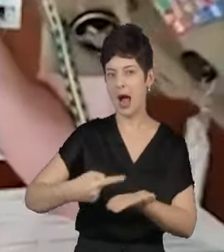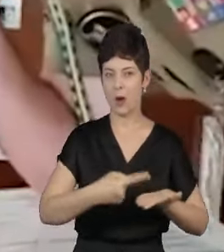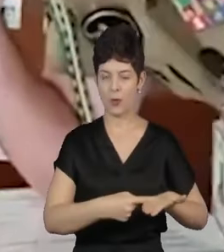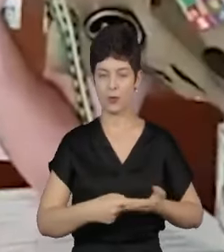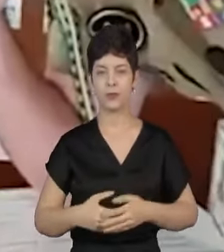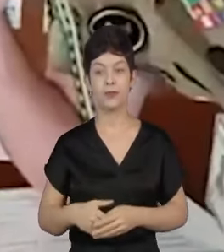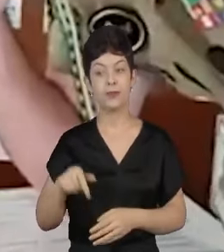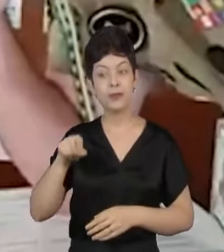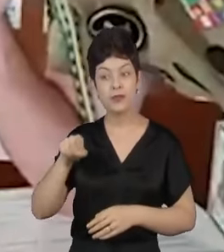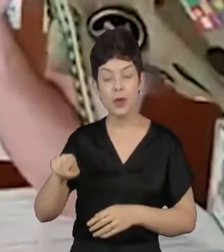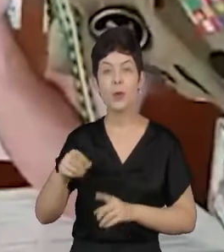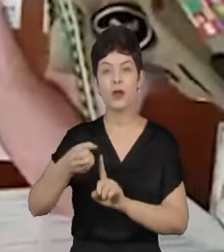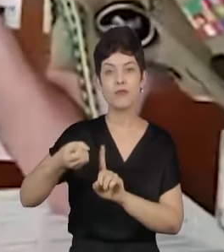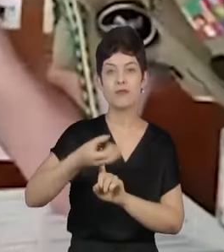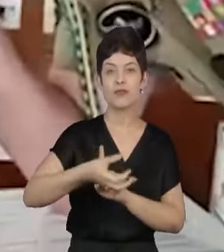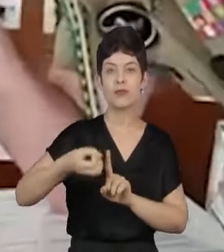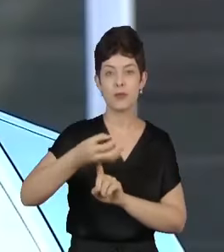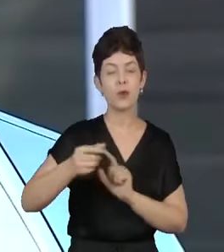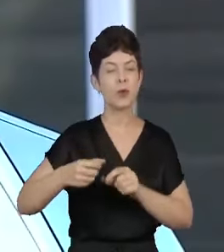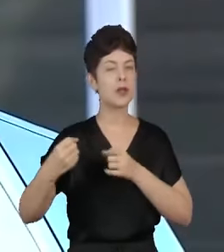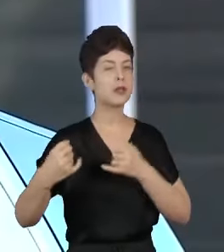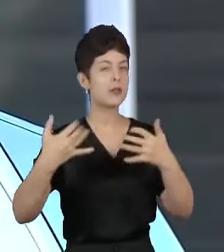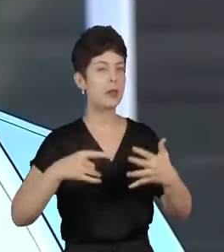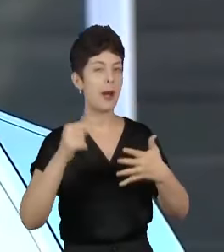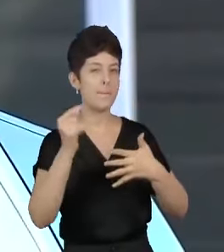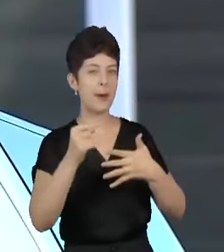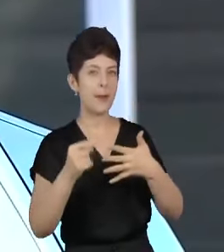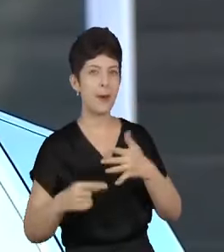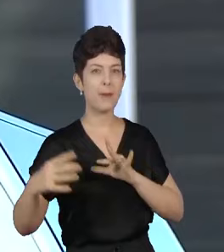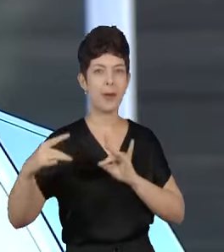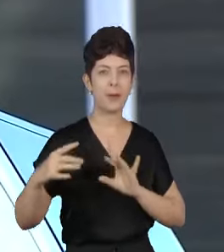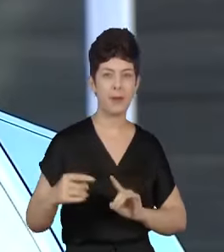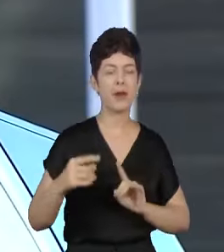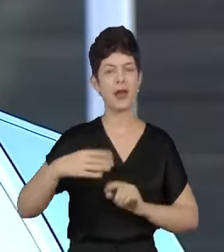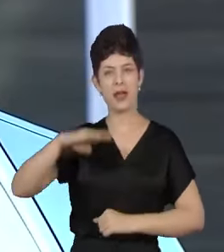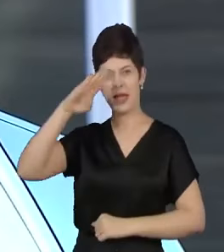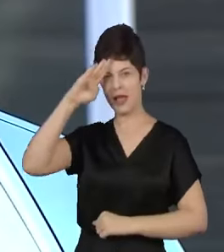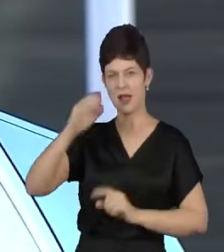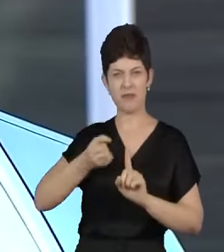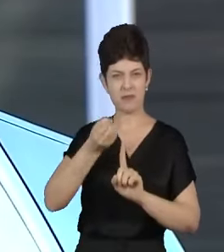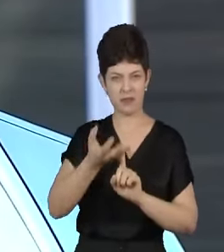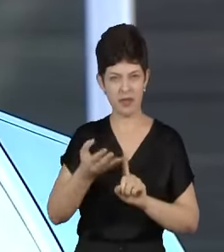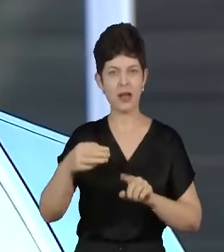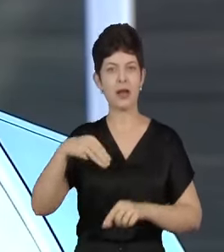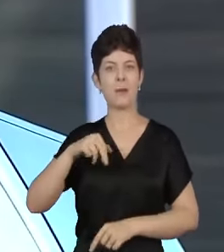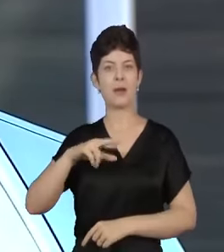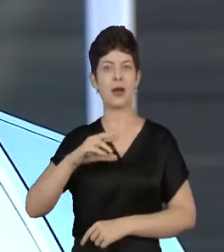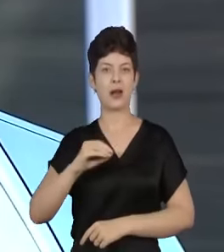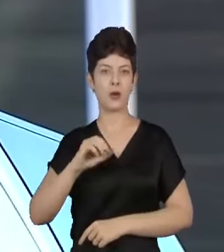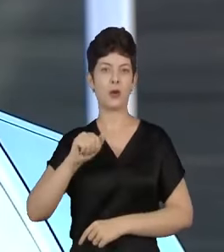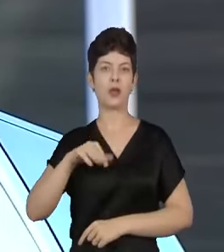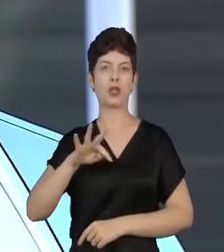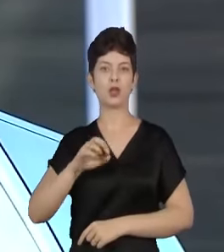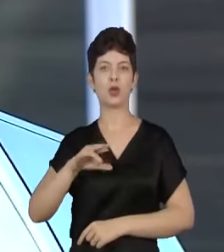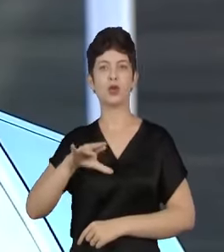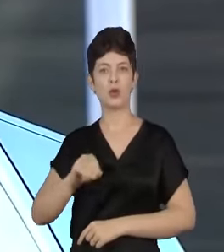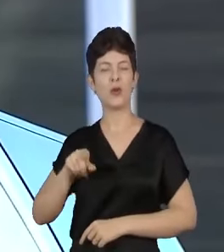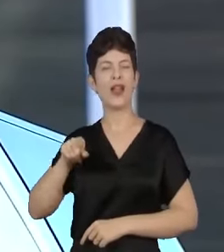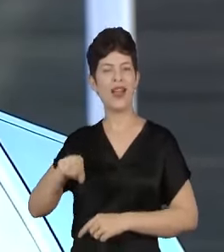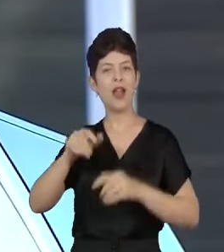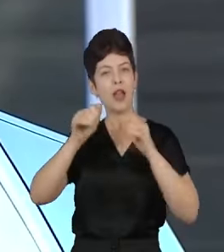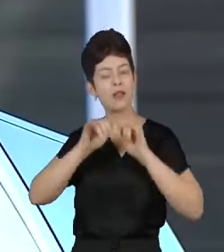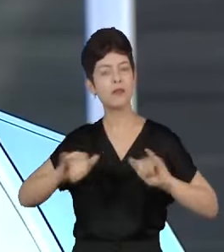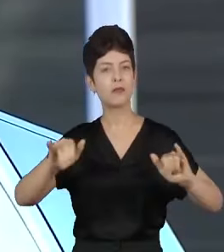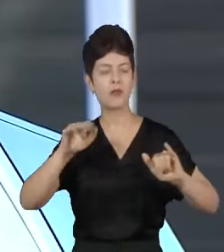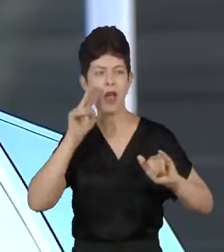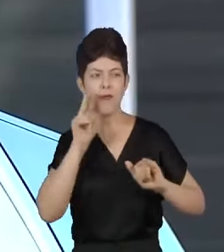neste caso ele foi ouvido para esclarecer declarações do ex-comandante do exército Ant Freire Gomes que afirmou ter